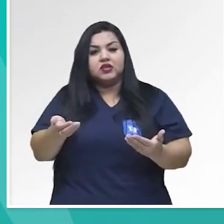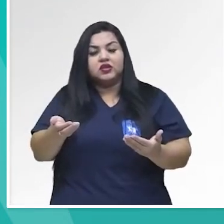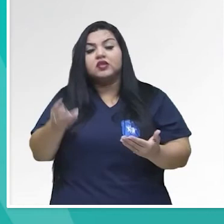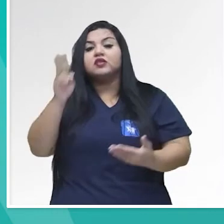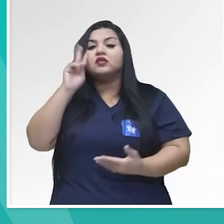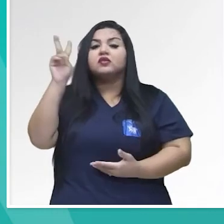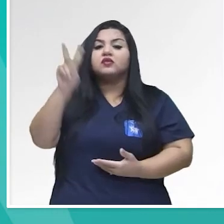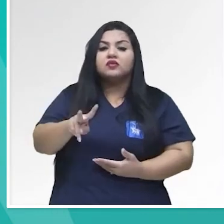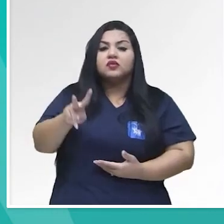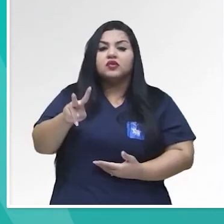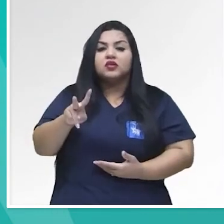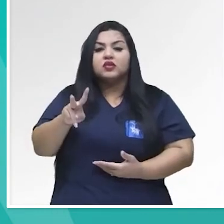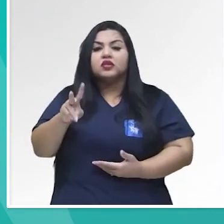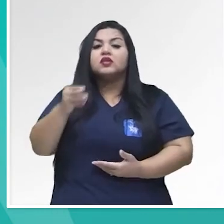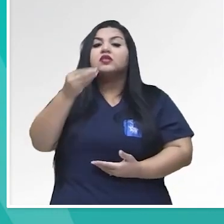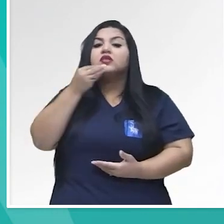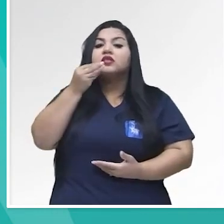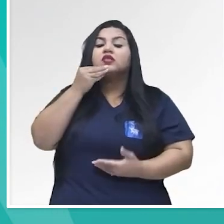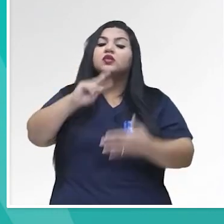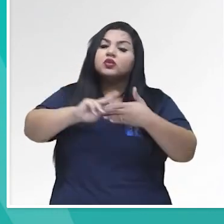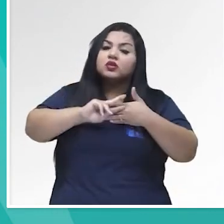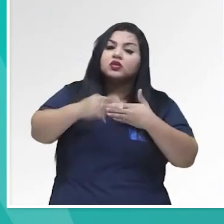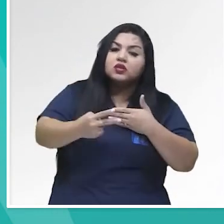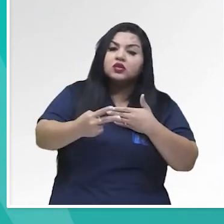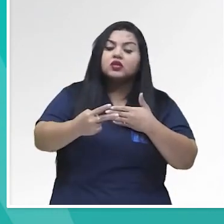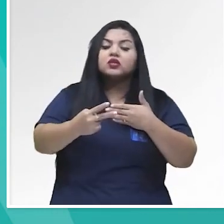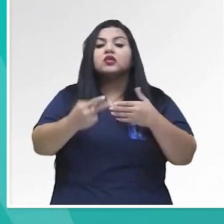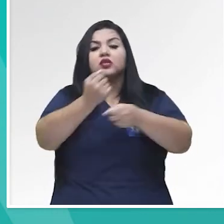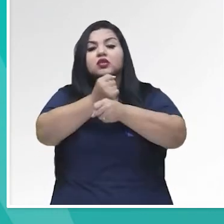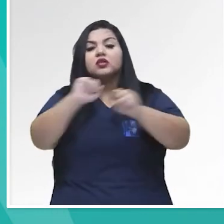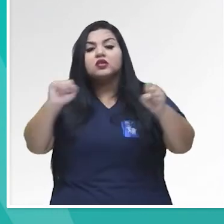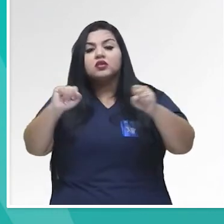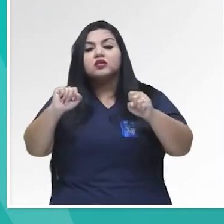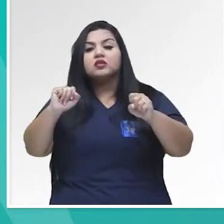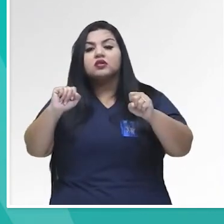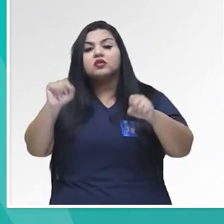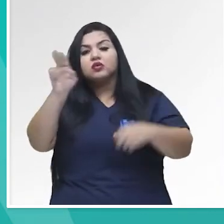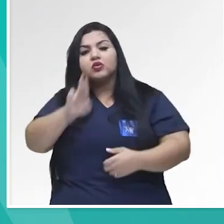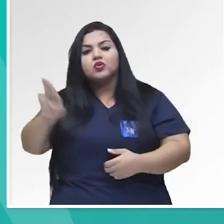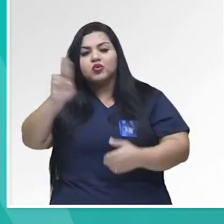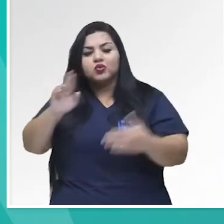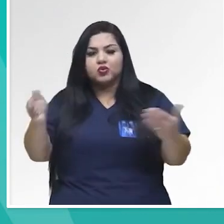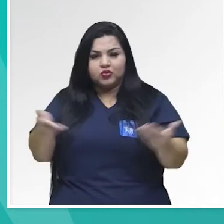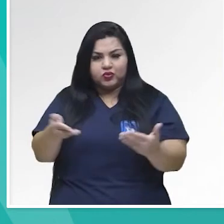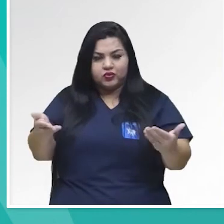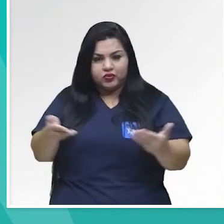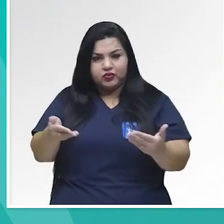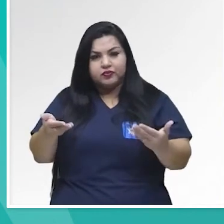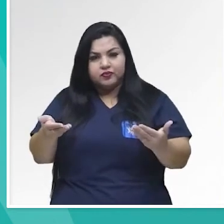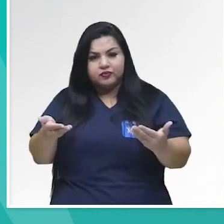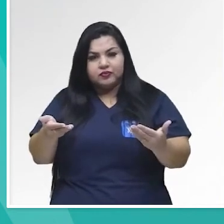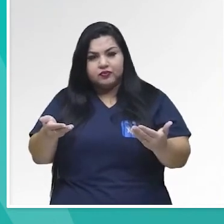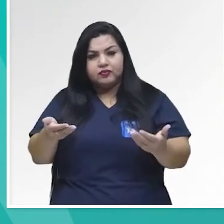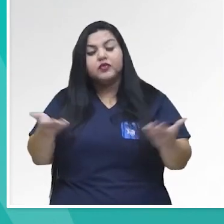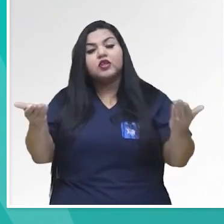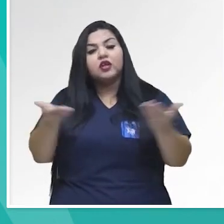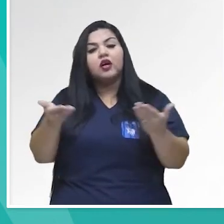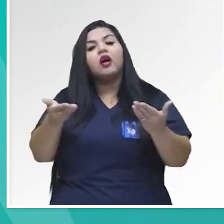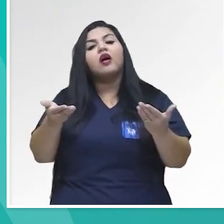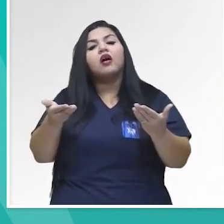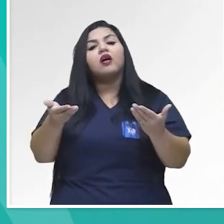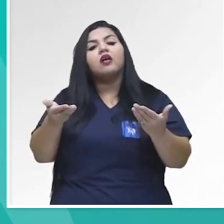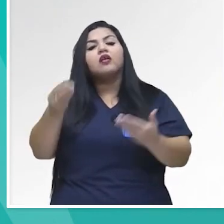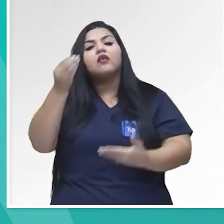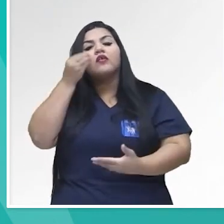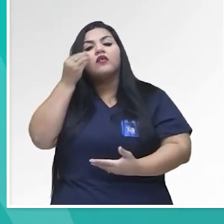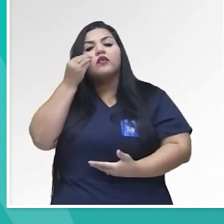ver, oportunidade das consequências dessas quebras, nós usufruímos nos dias de hoje, né? Agora, eu queria que você